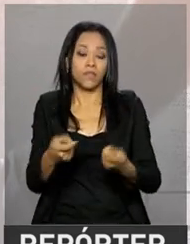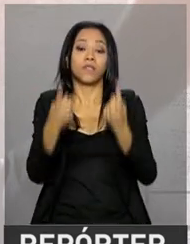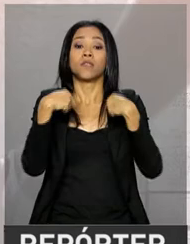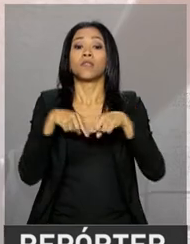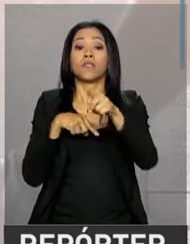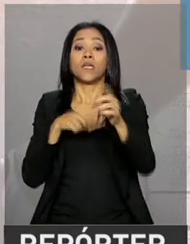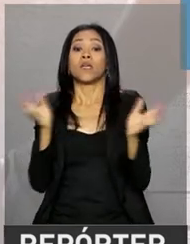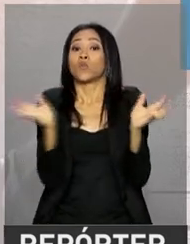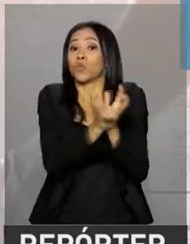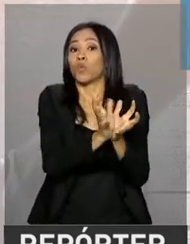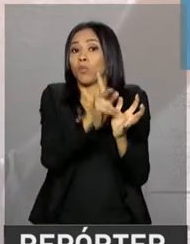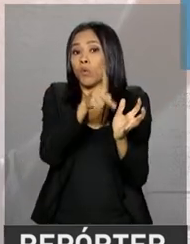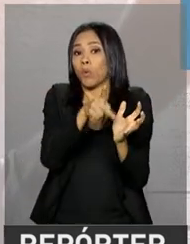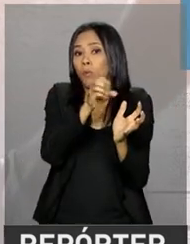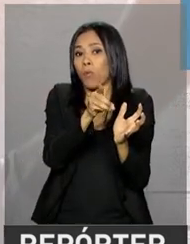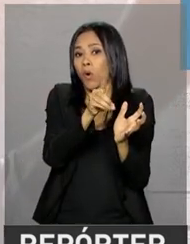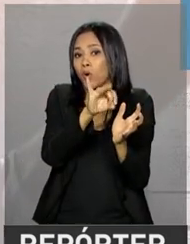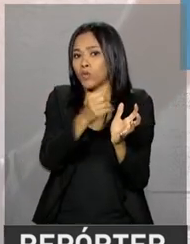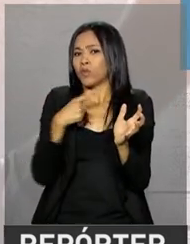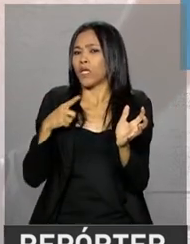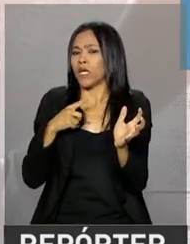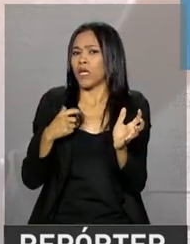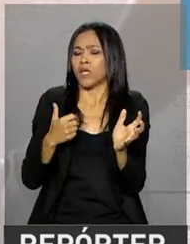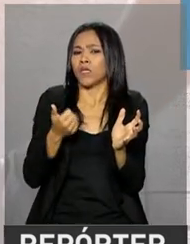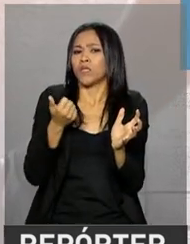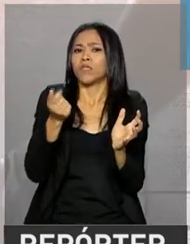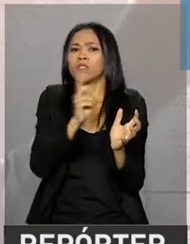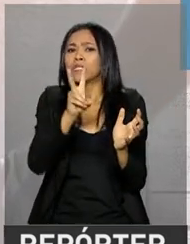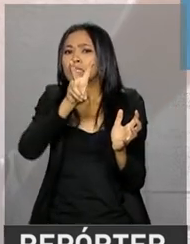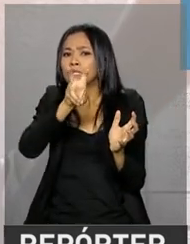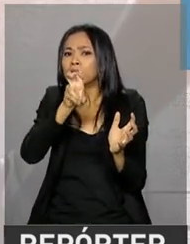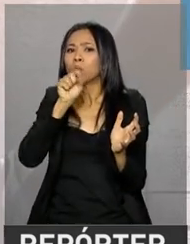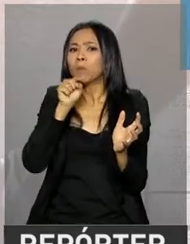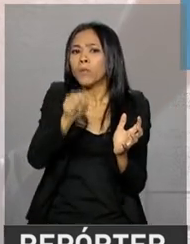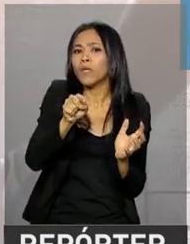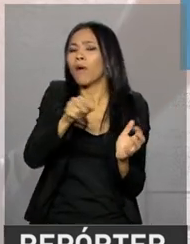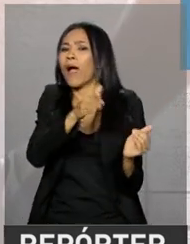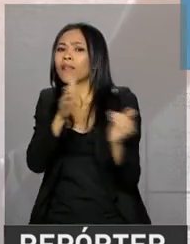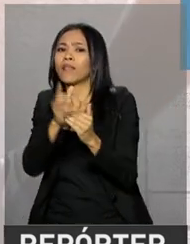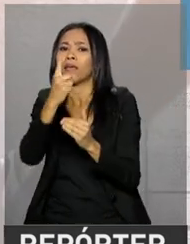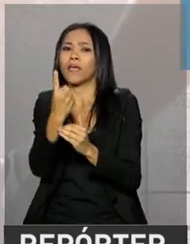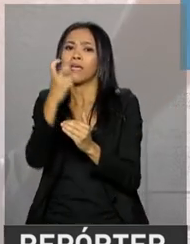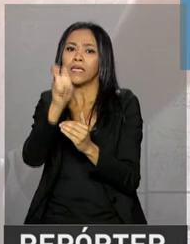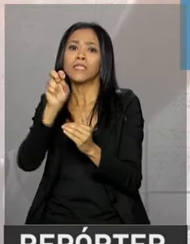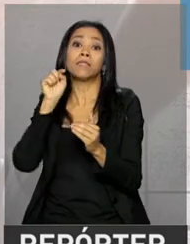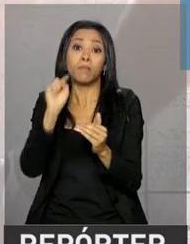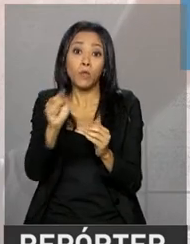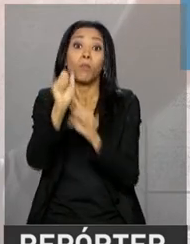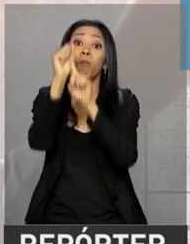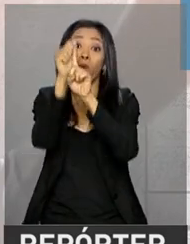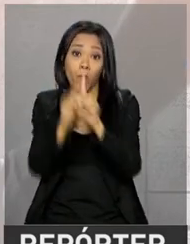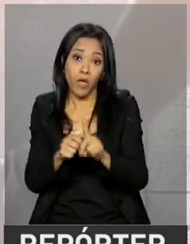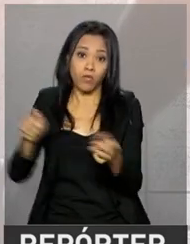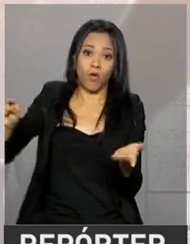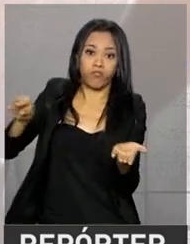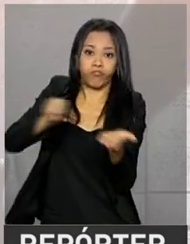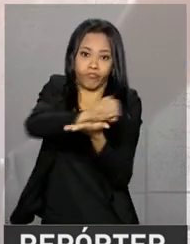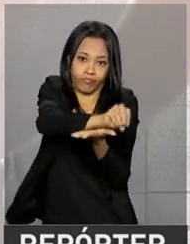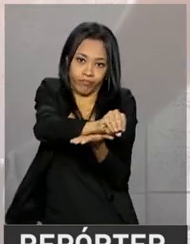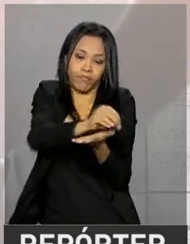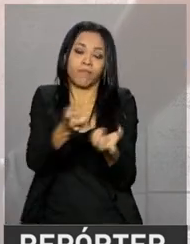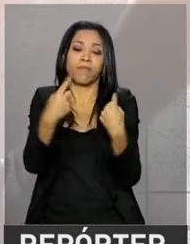pode não recebem uma bolsa que varia de 5 mil a 15 mil reais por mês o investimento nos